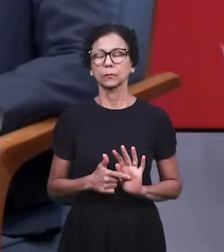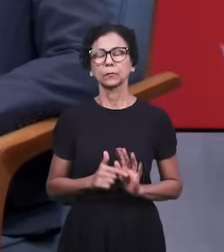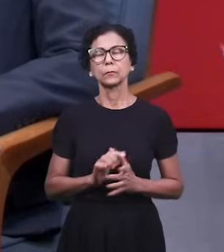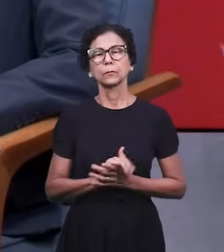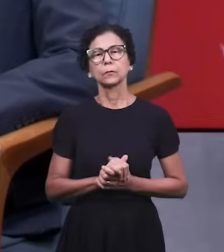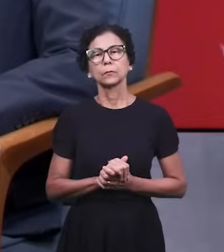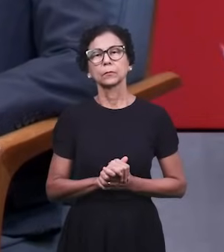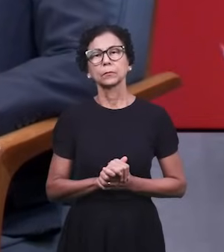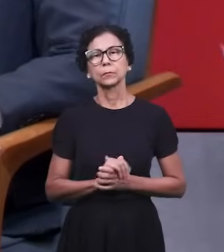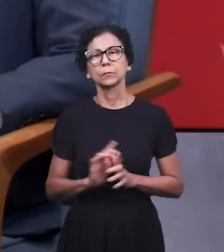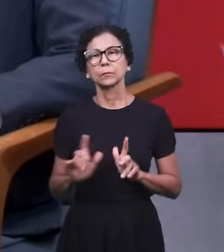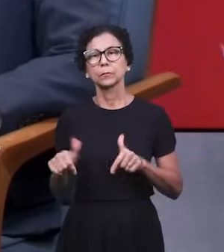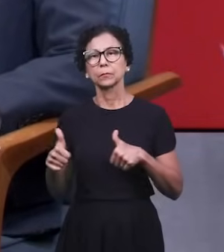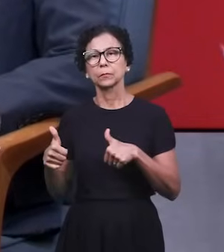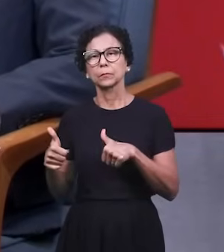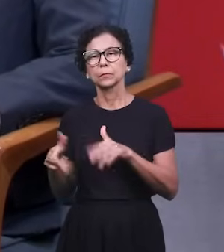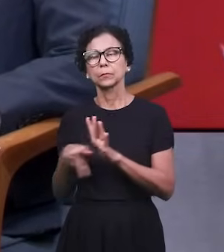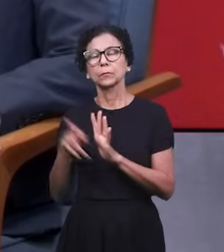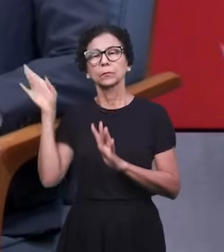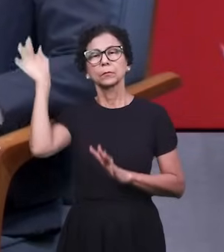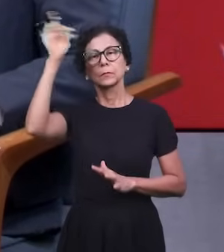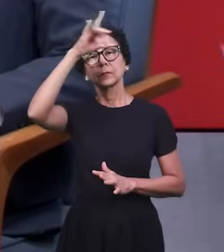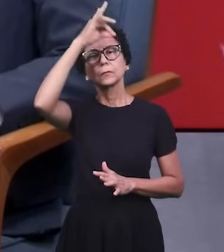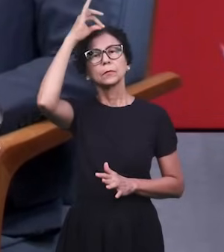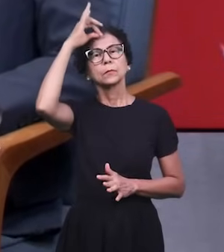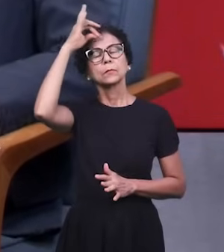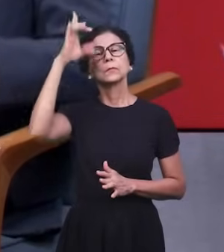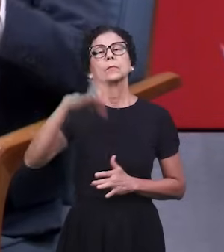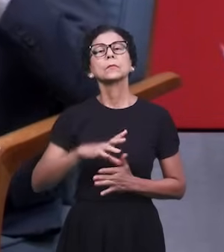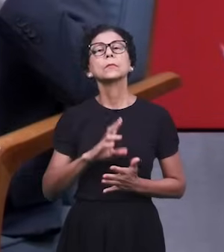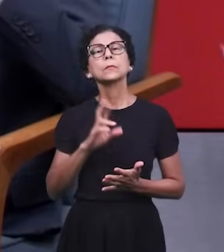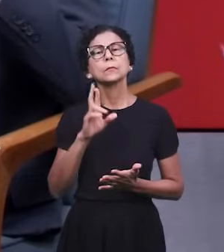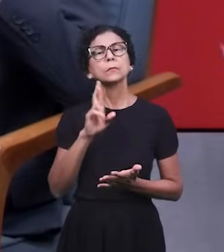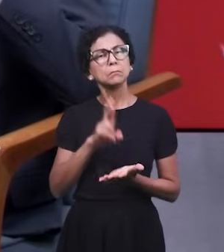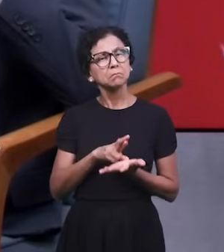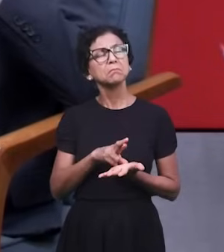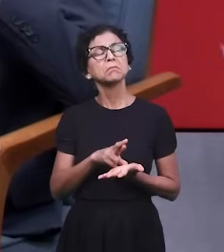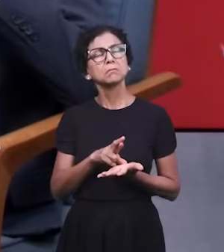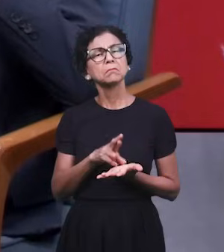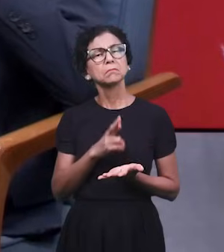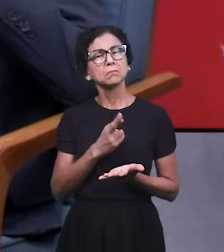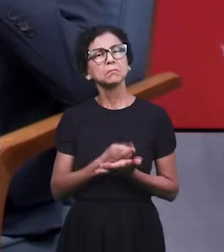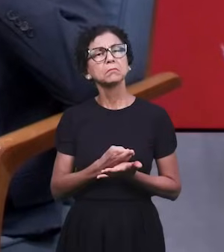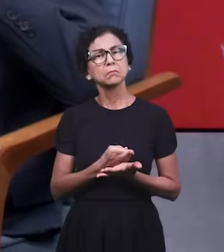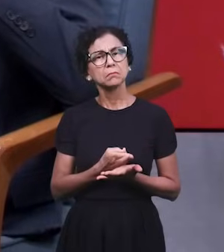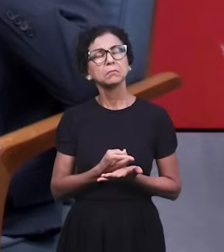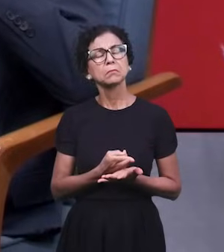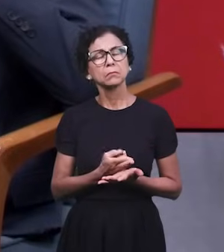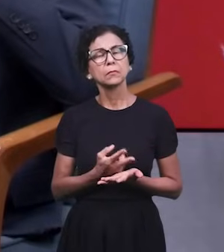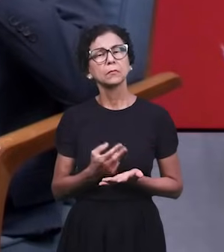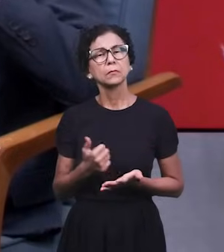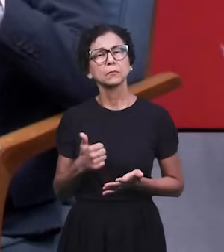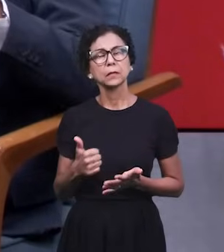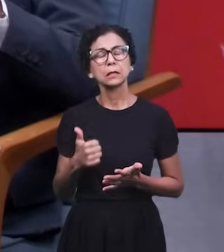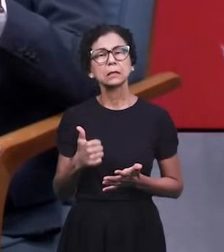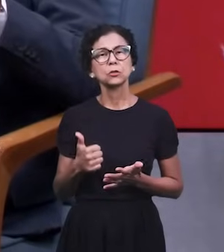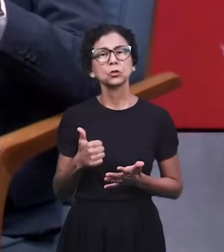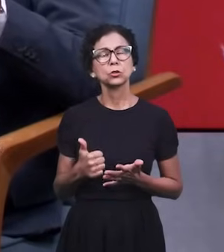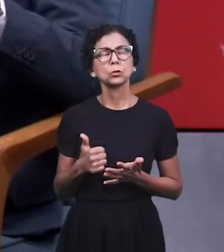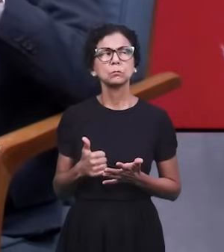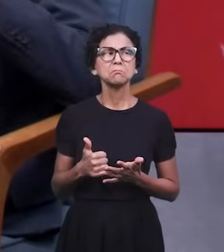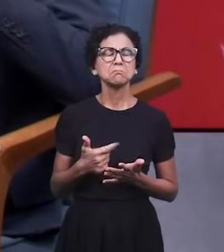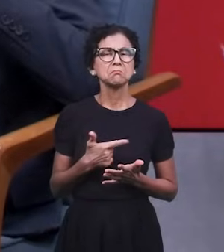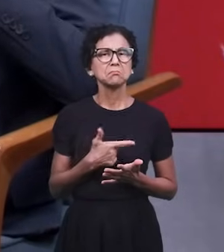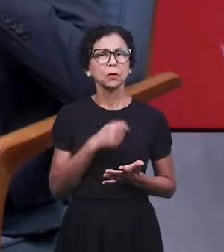carta, ela tem um fim proveitoso. E quando nós olhamos para a cura no